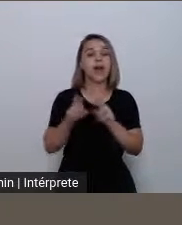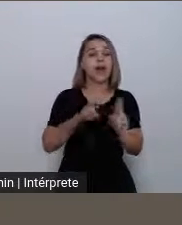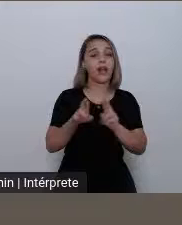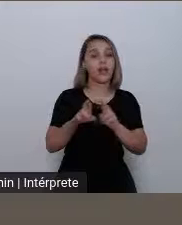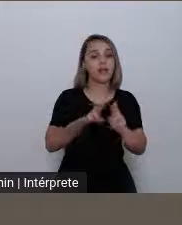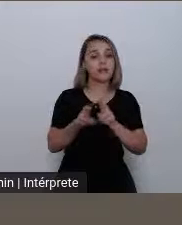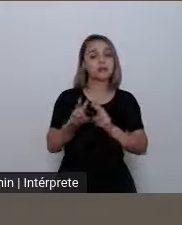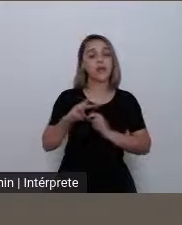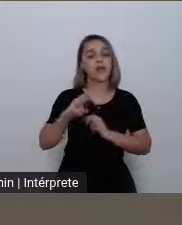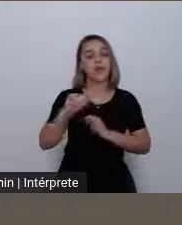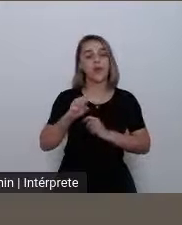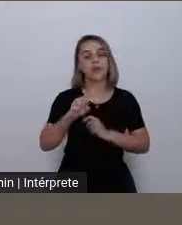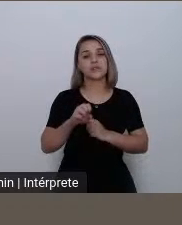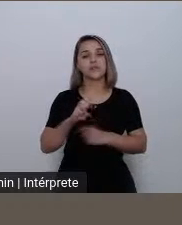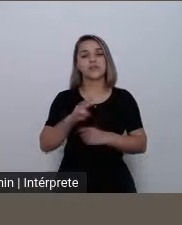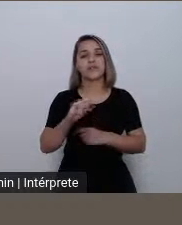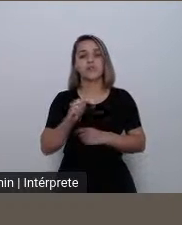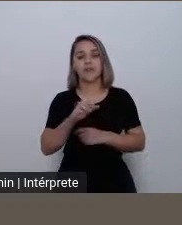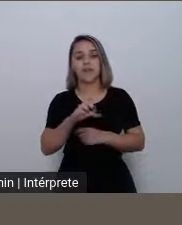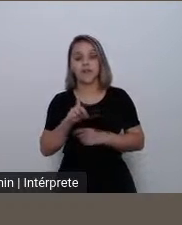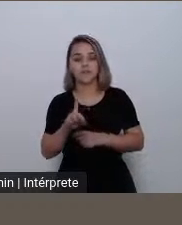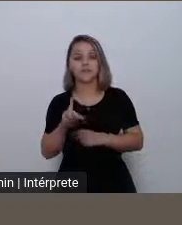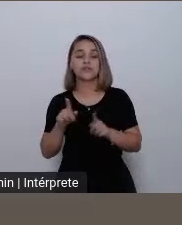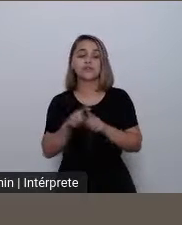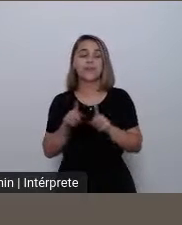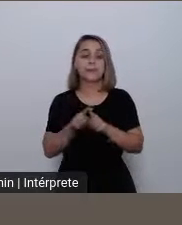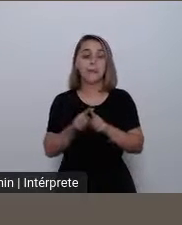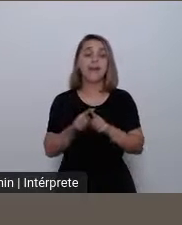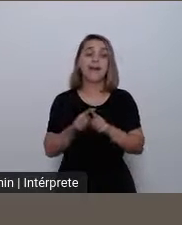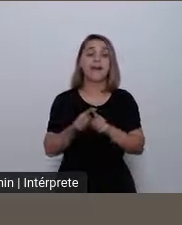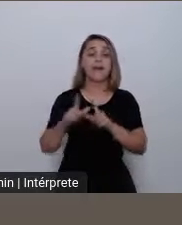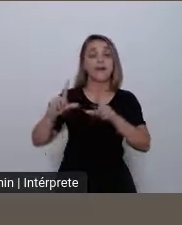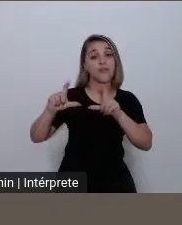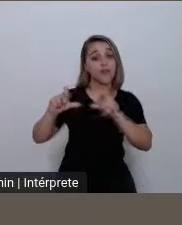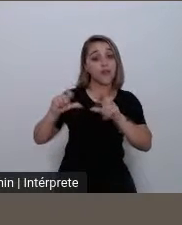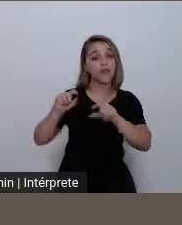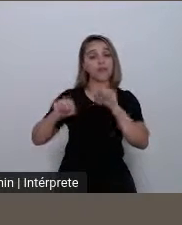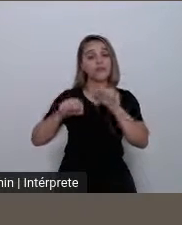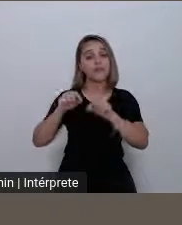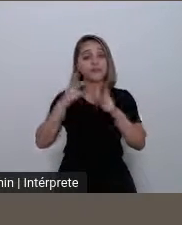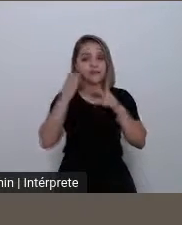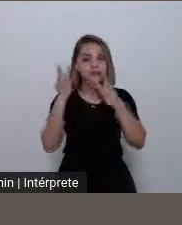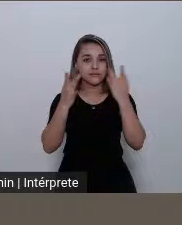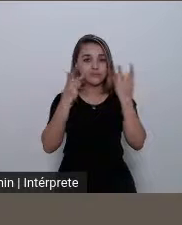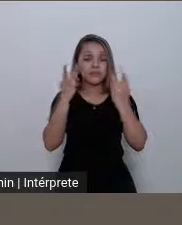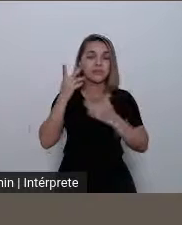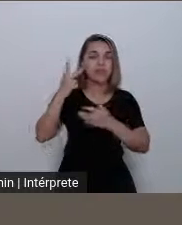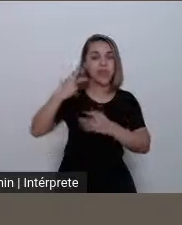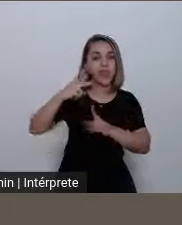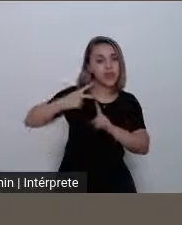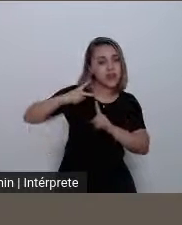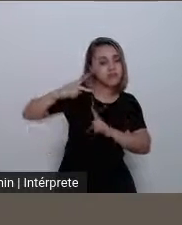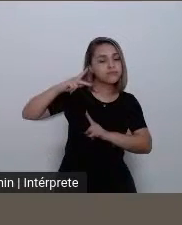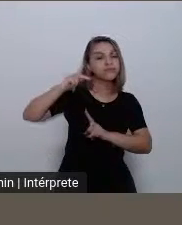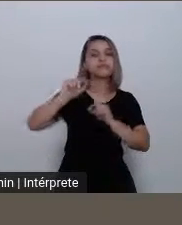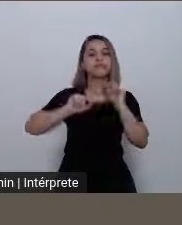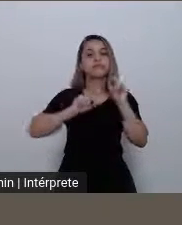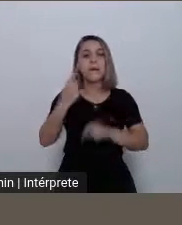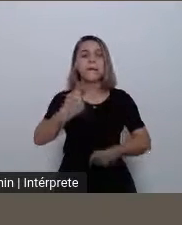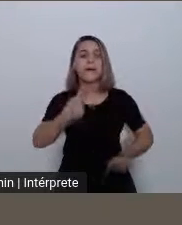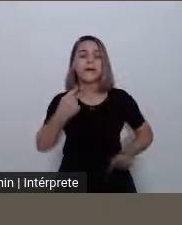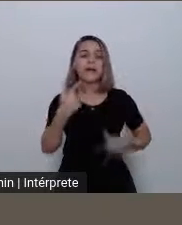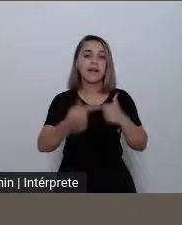fotografia e com o cinema atravesse toda a trajetória dele, né? Desde os seus primeiros trabalhos